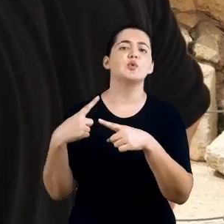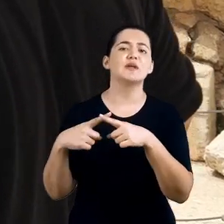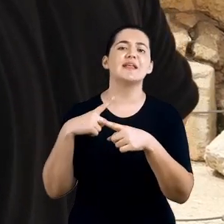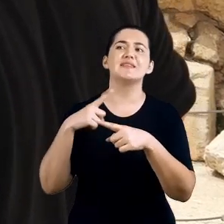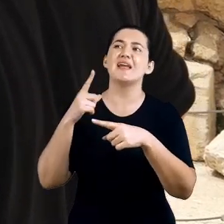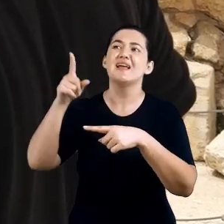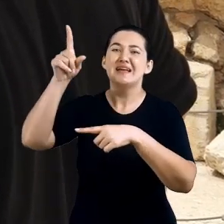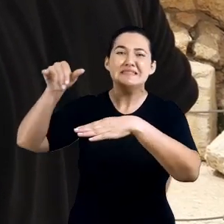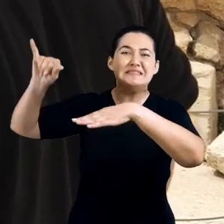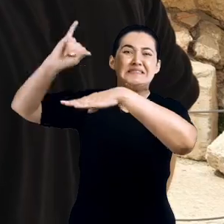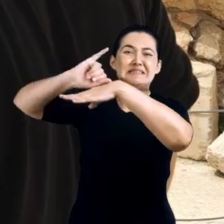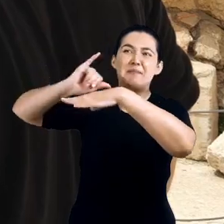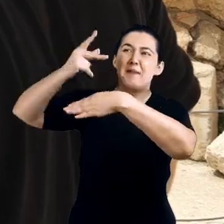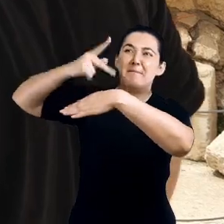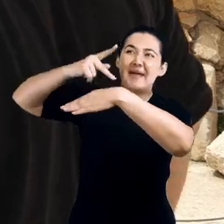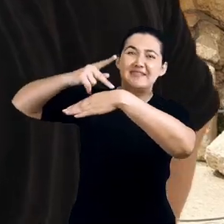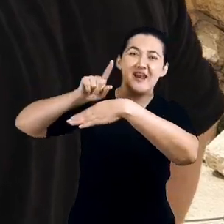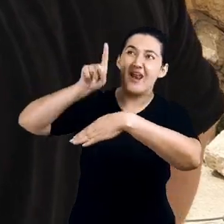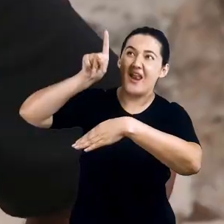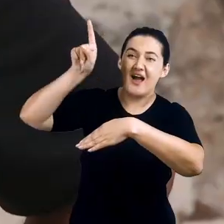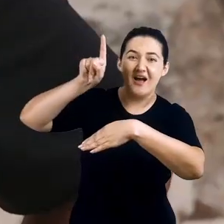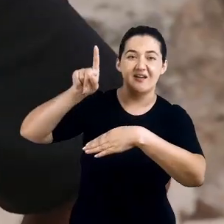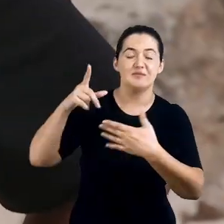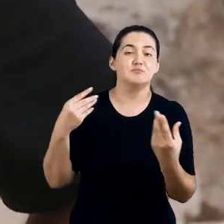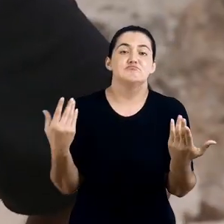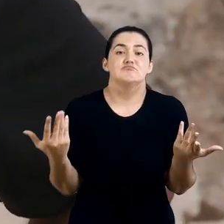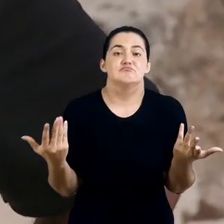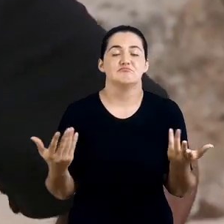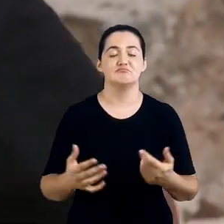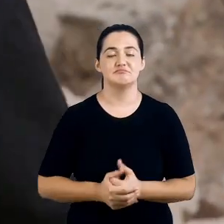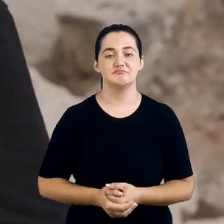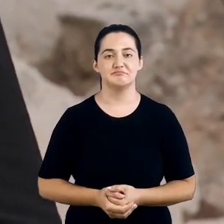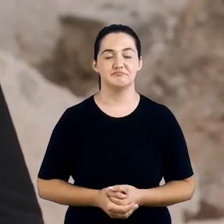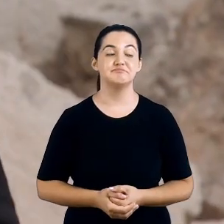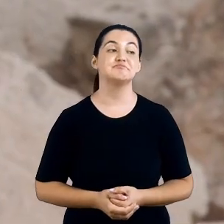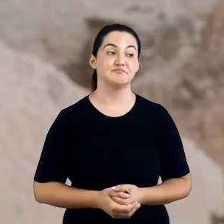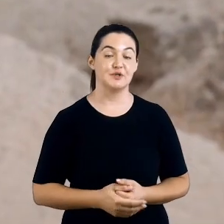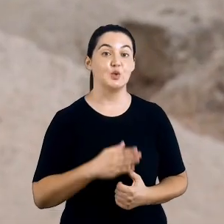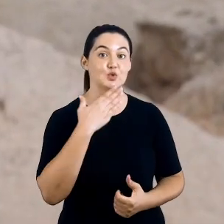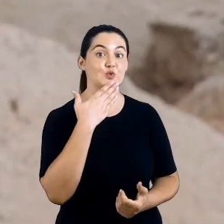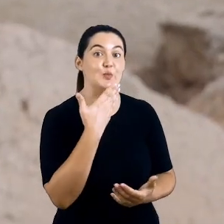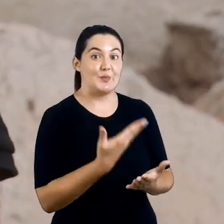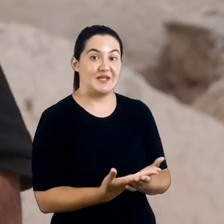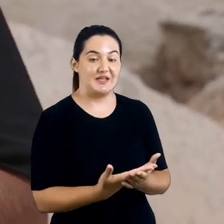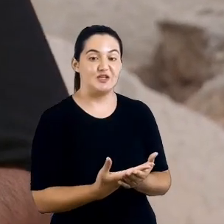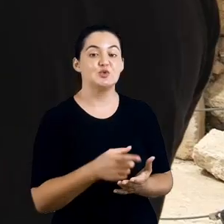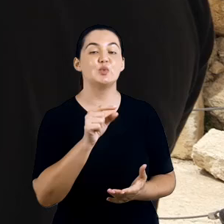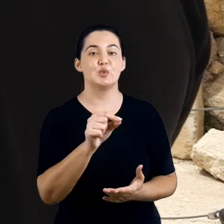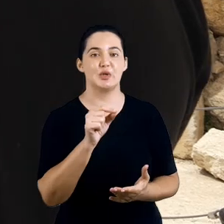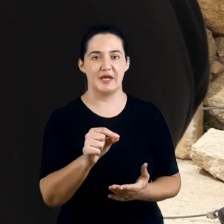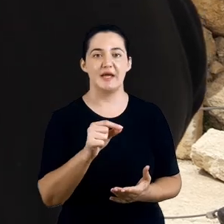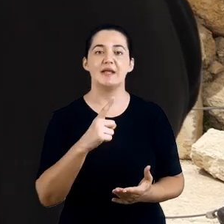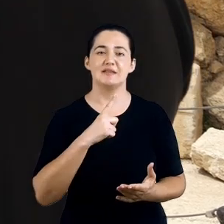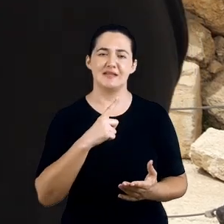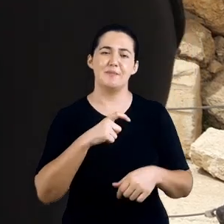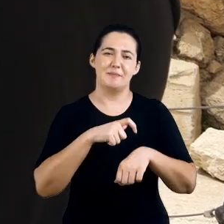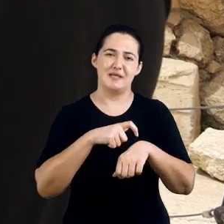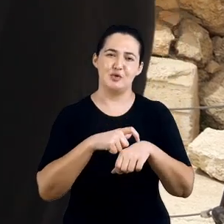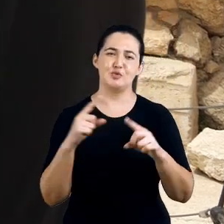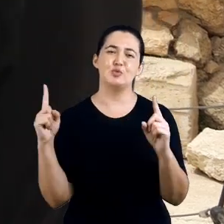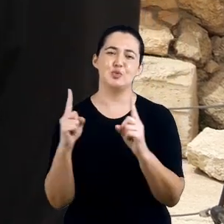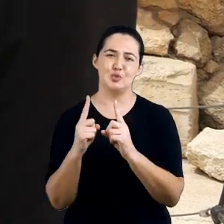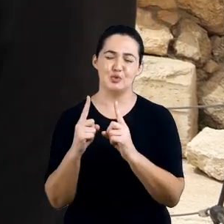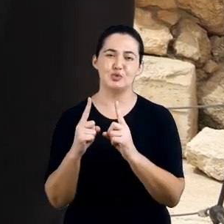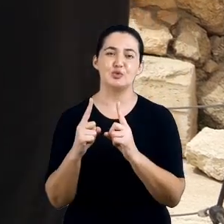essa inscrição aparece justamente naquela pedra lá em cima? O surpreendente neste lugar é que em uma curta